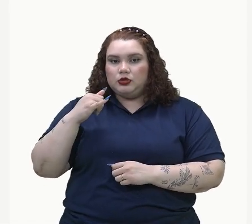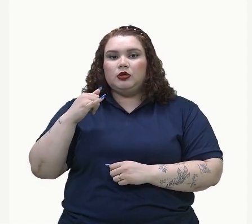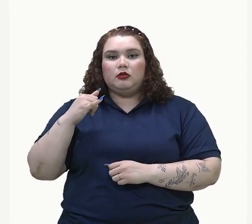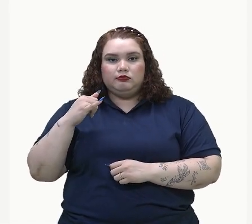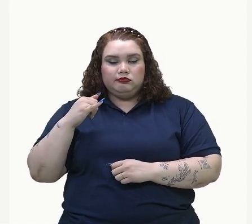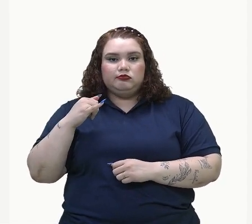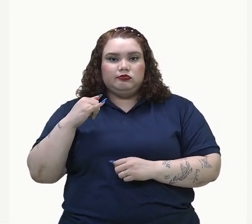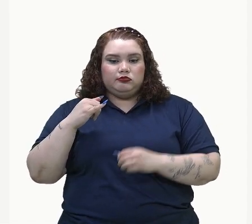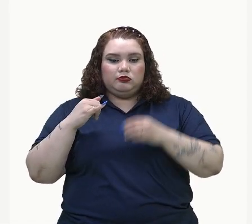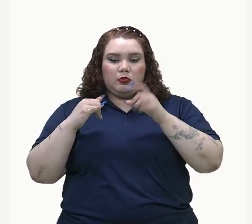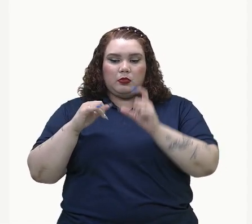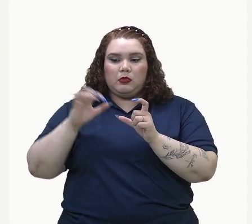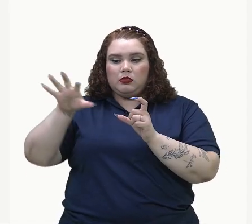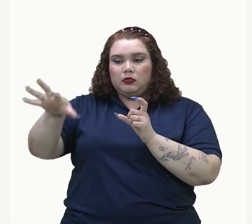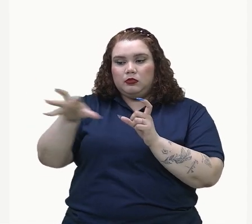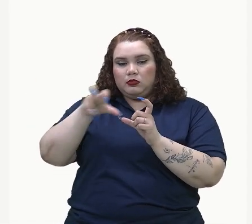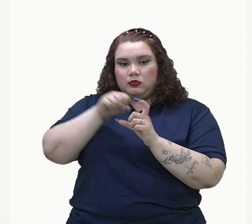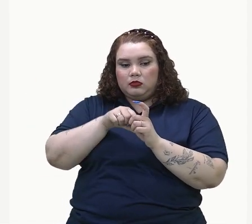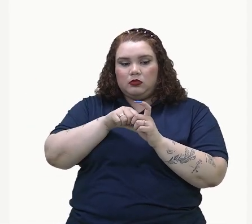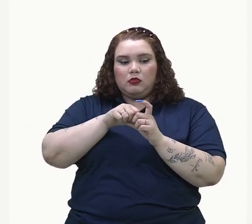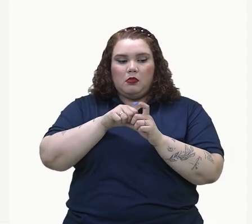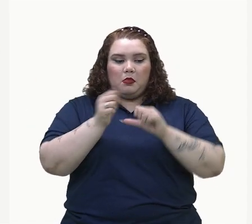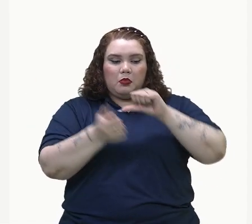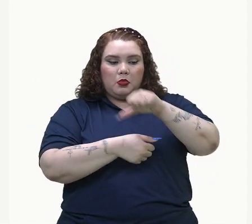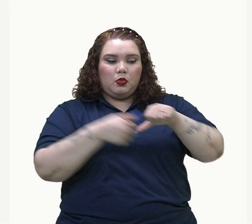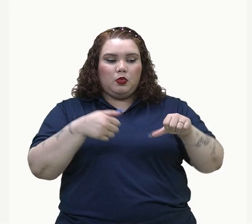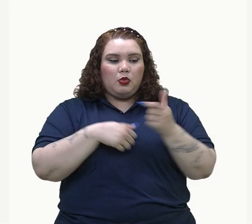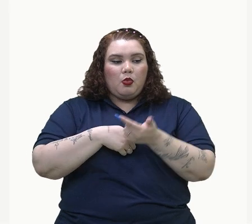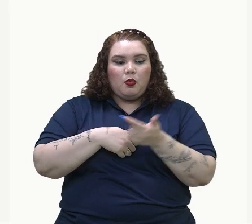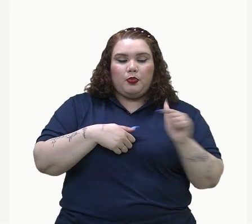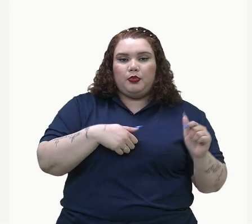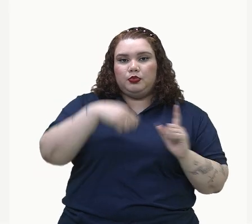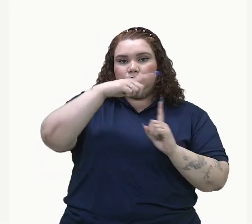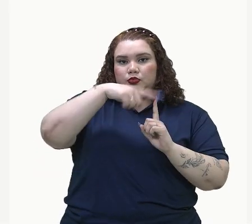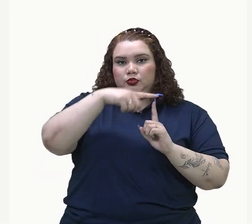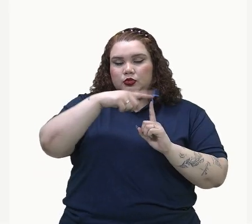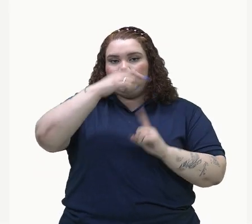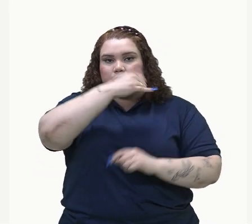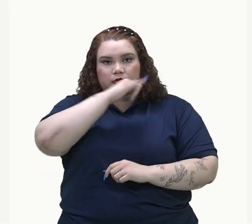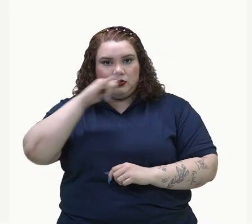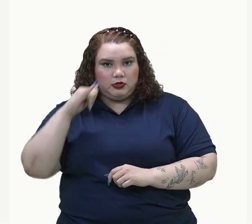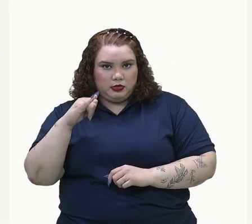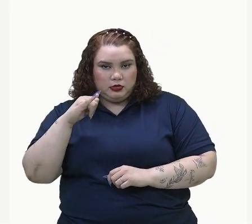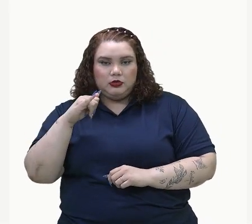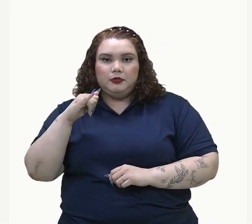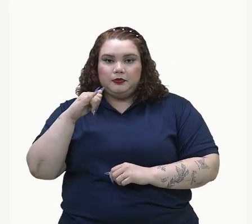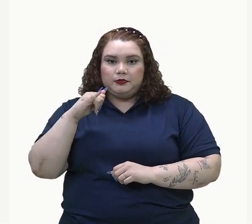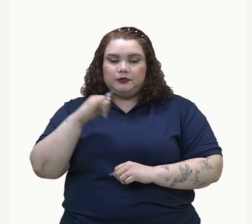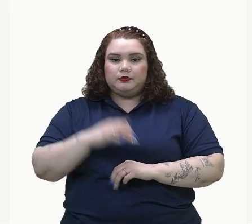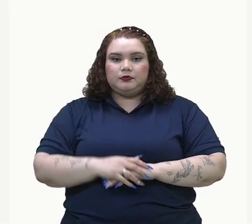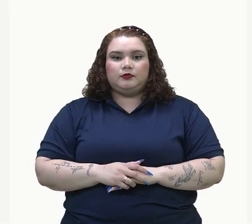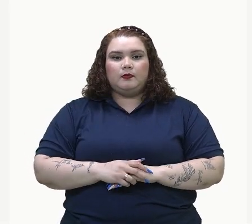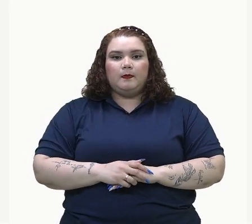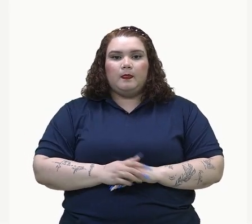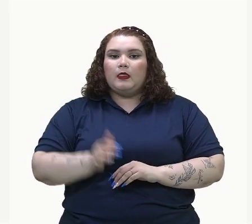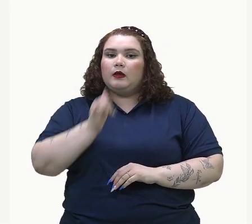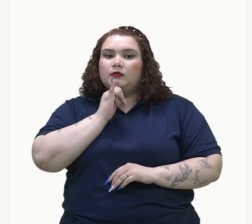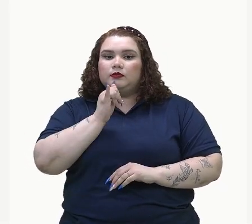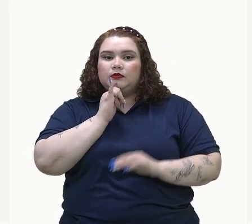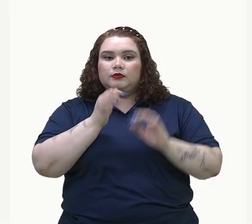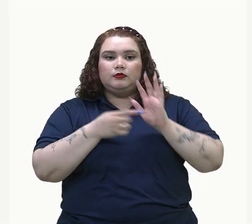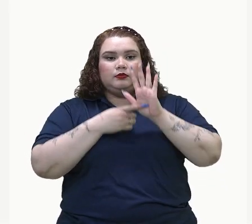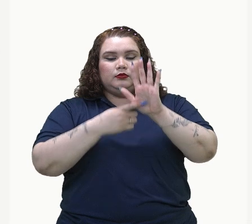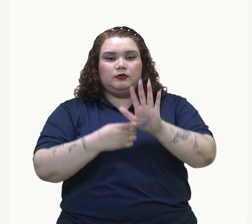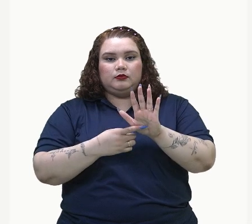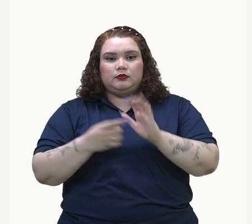elétrica em outra modalidade de energia. O exemplo que trouxe